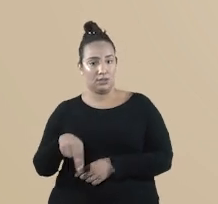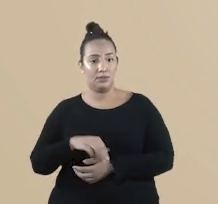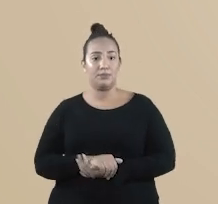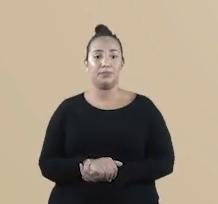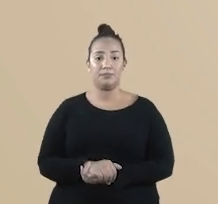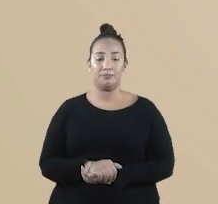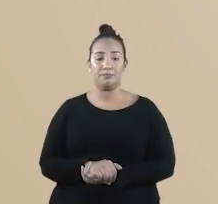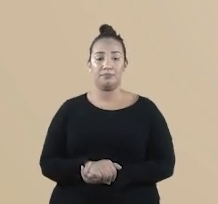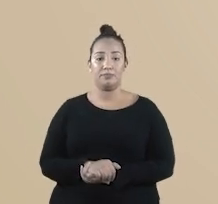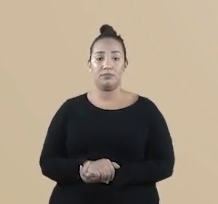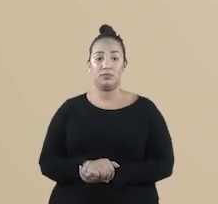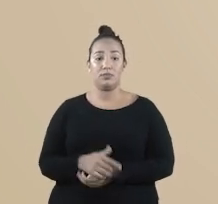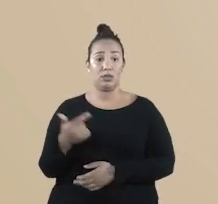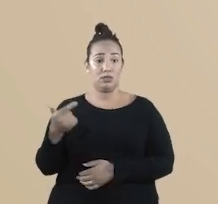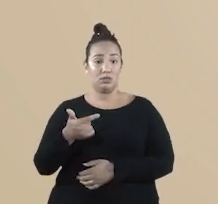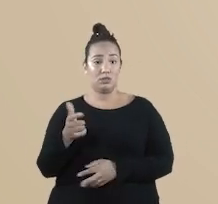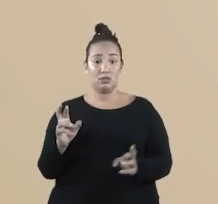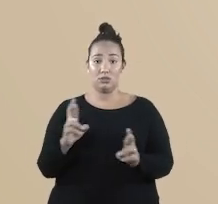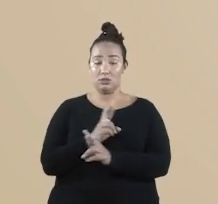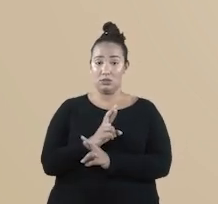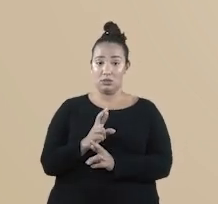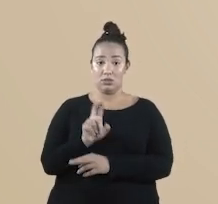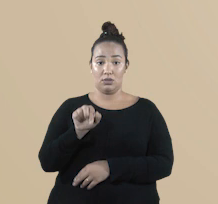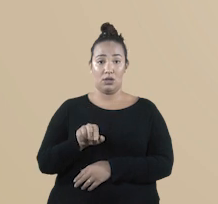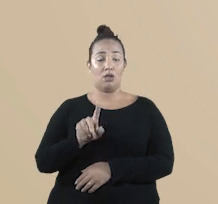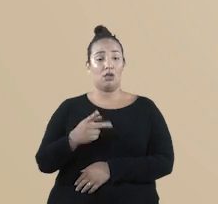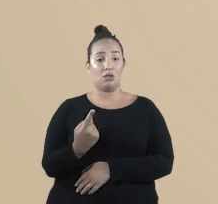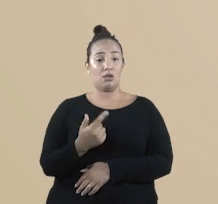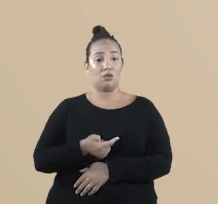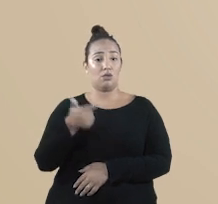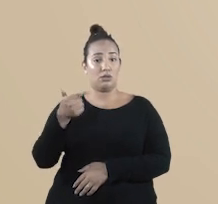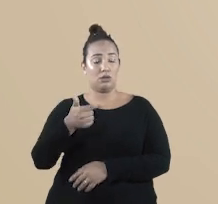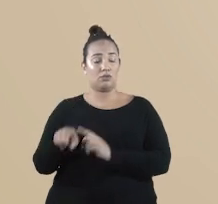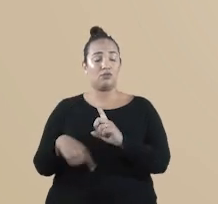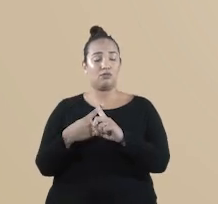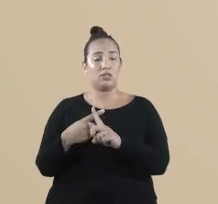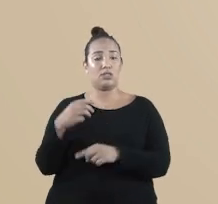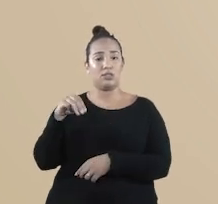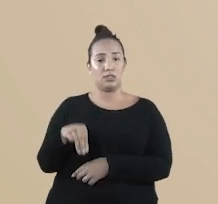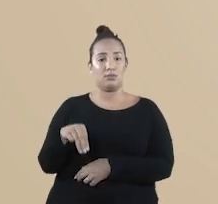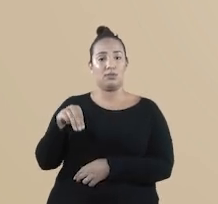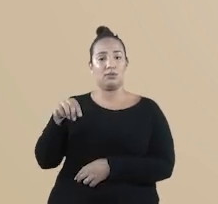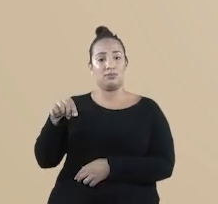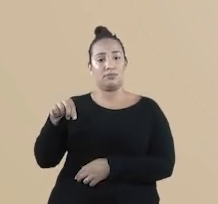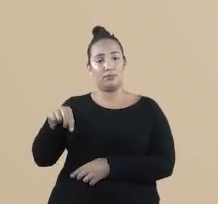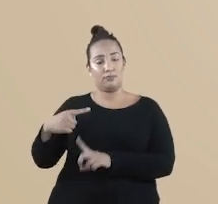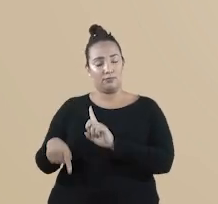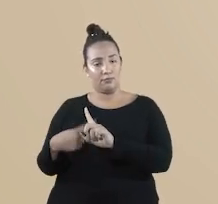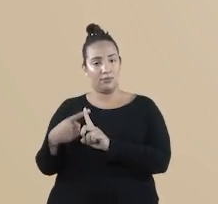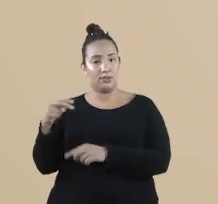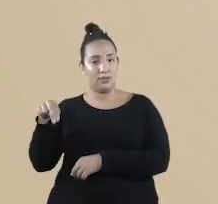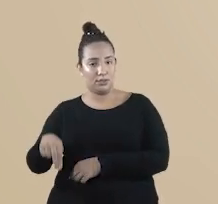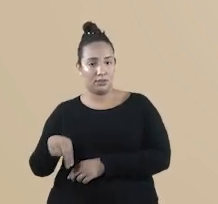n, ok? E a equação da segunda relação métrica é h² é igual a